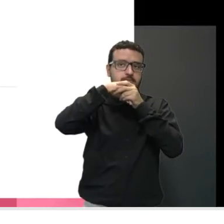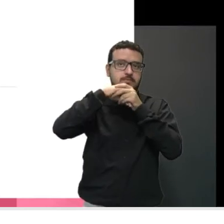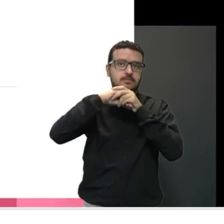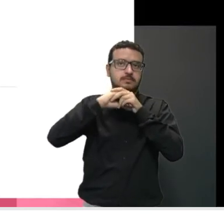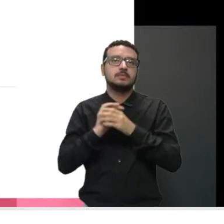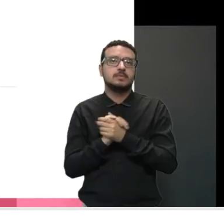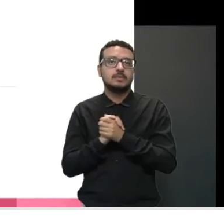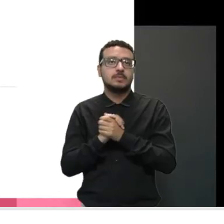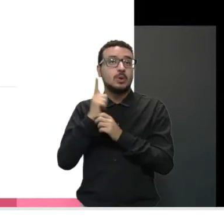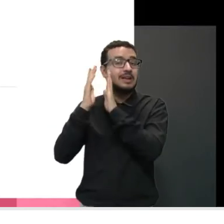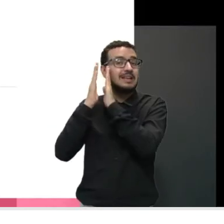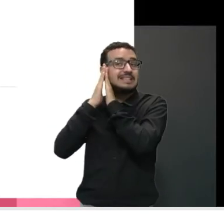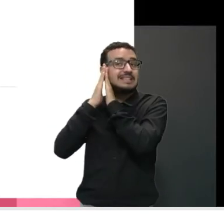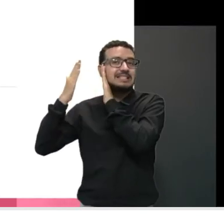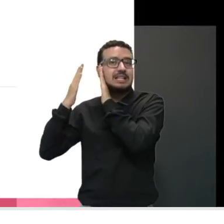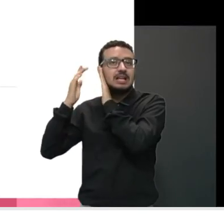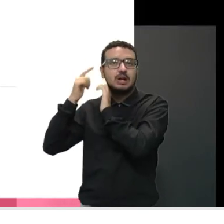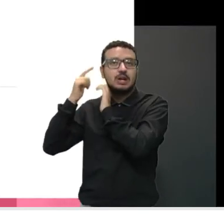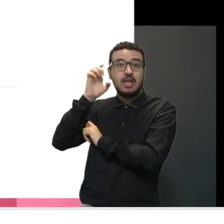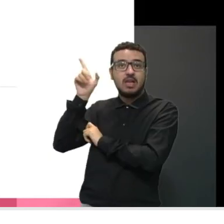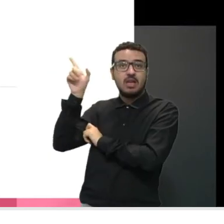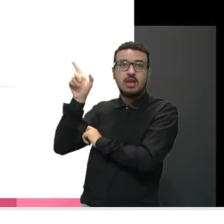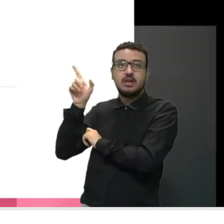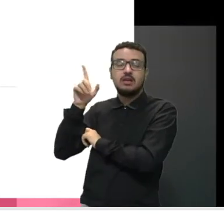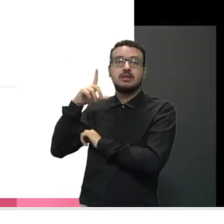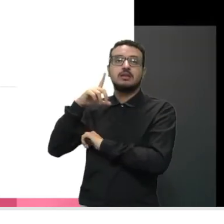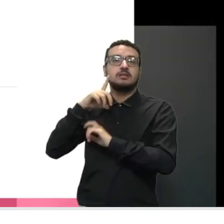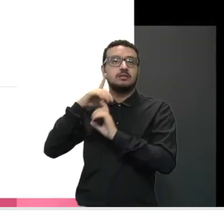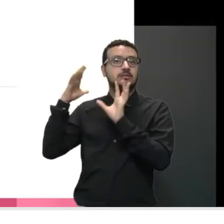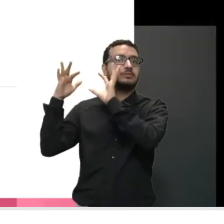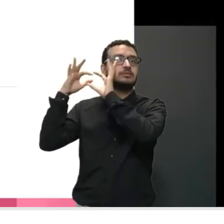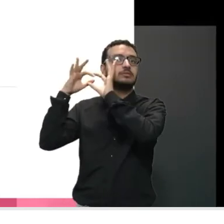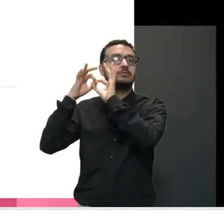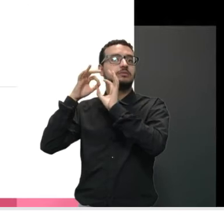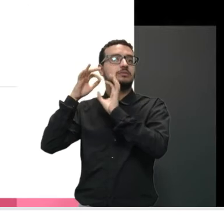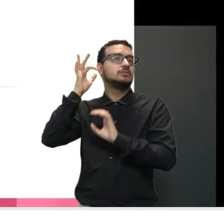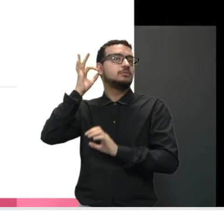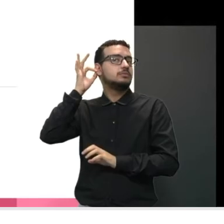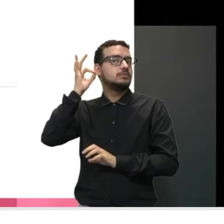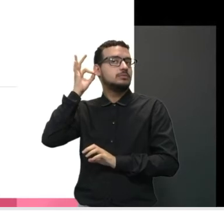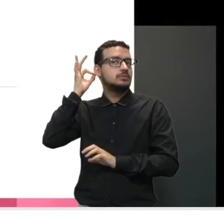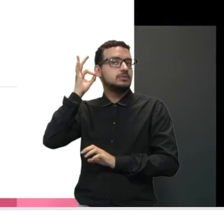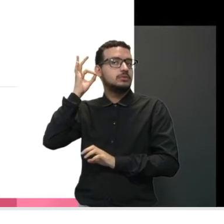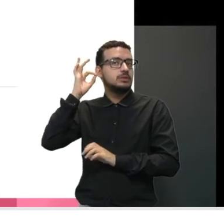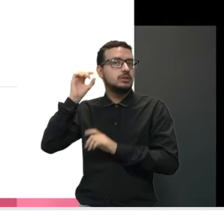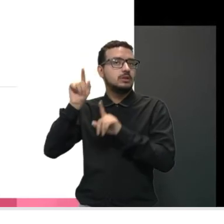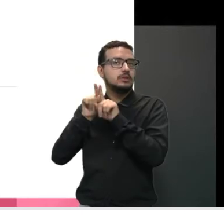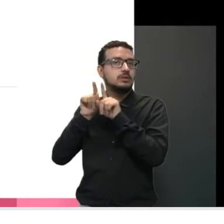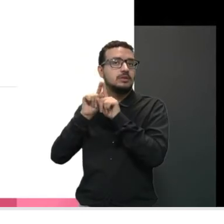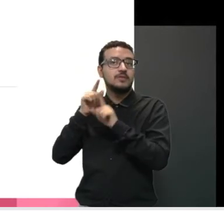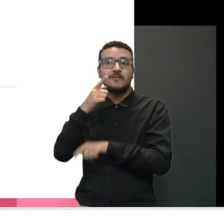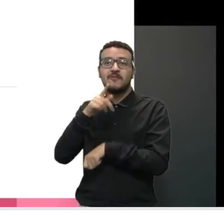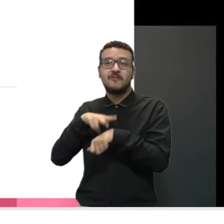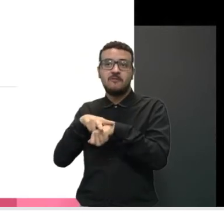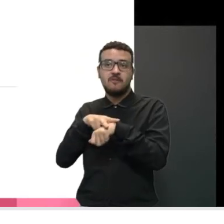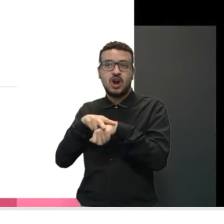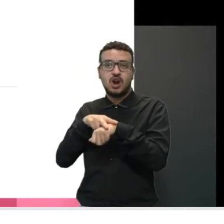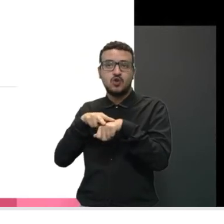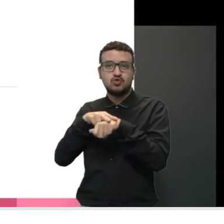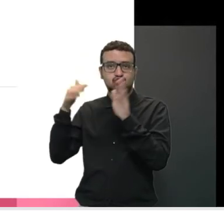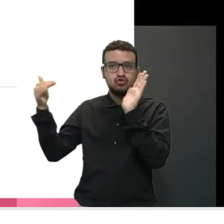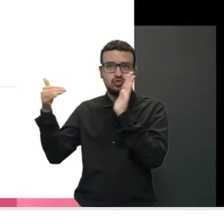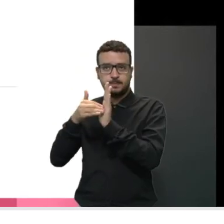ao pavilhão e ao meato acústico externo e tímpano, tá? O que é o tímpano? O tímpano é como se